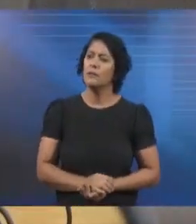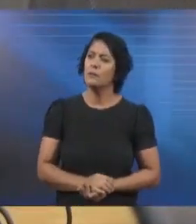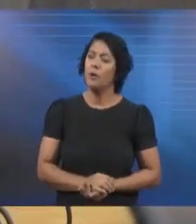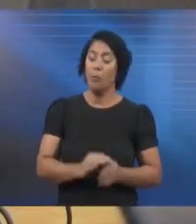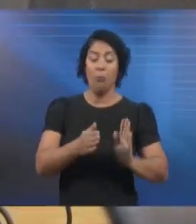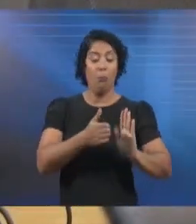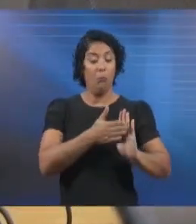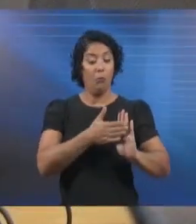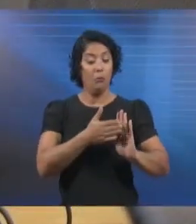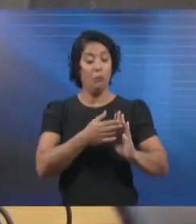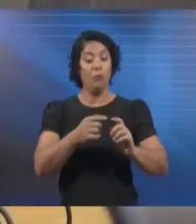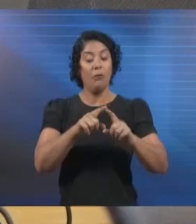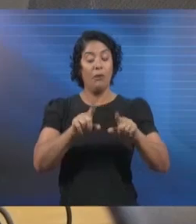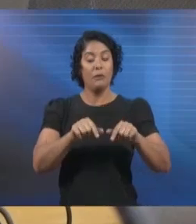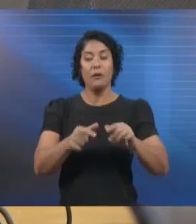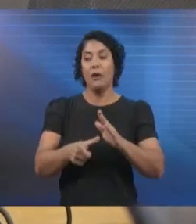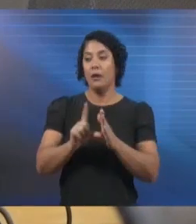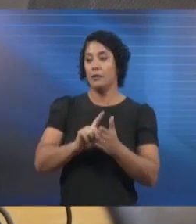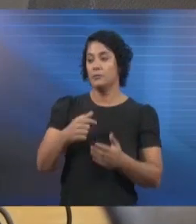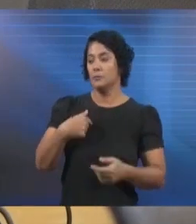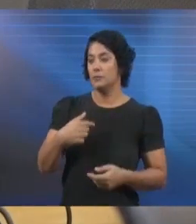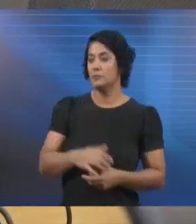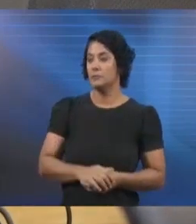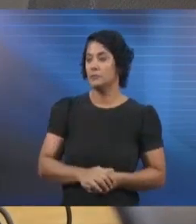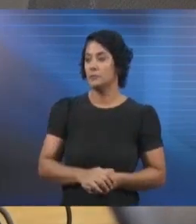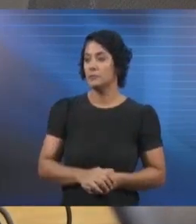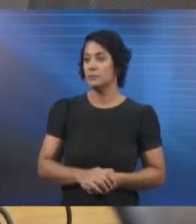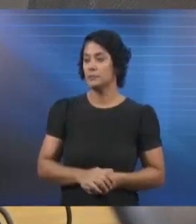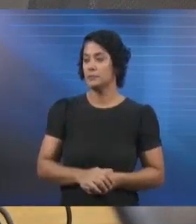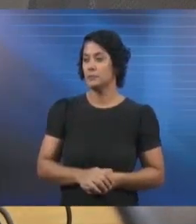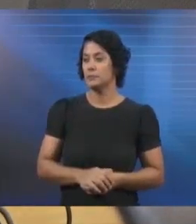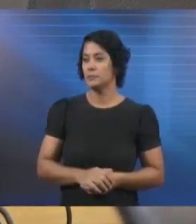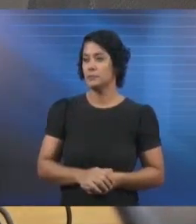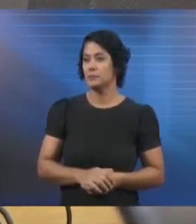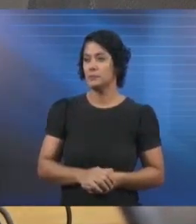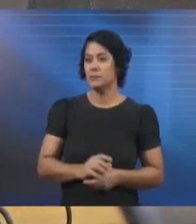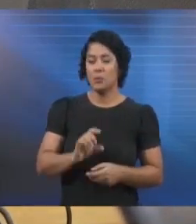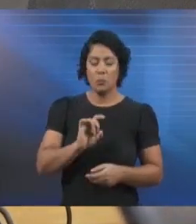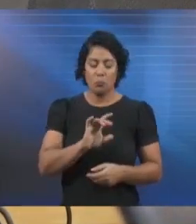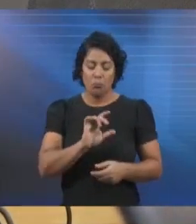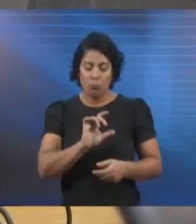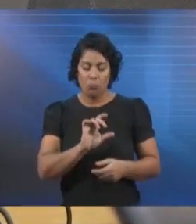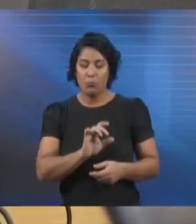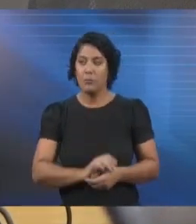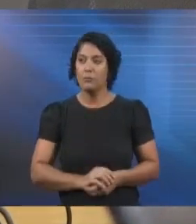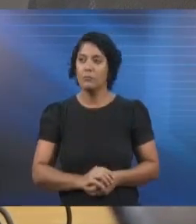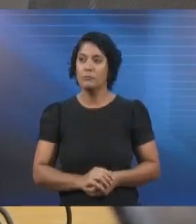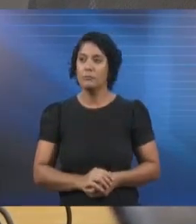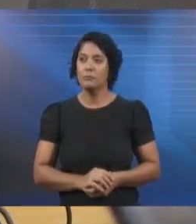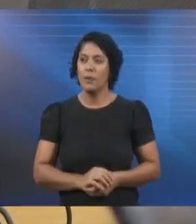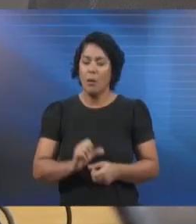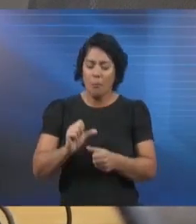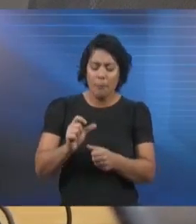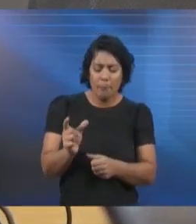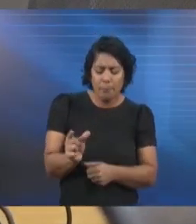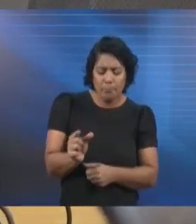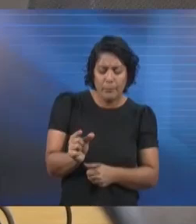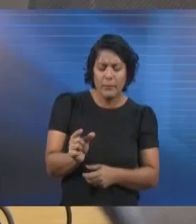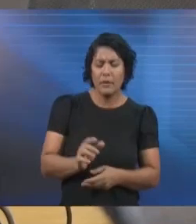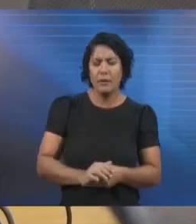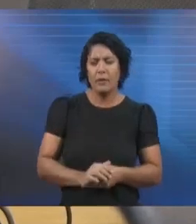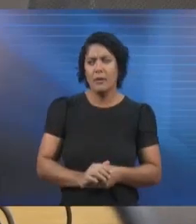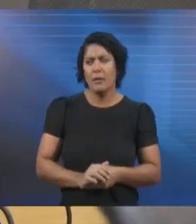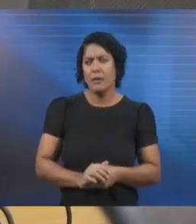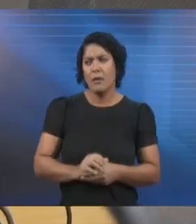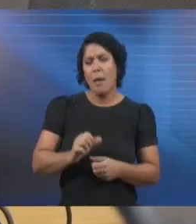protocolado anteriormente ao meu e nós podemos fazer até talvez só uma pequena a